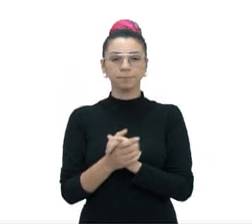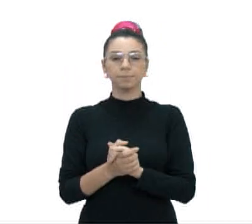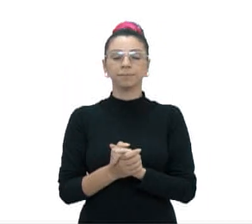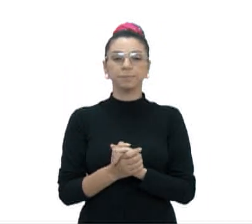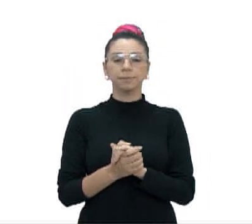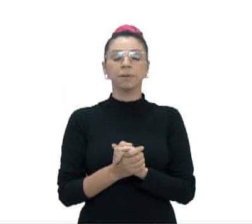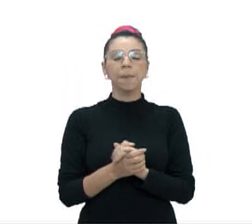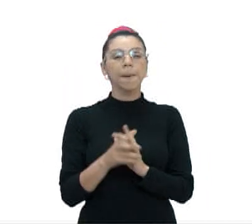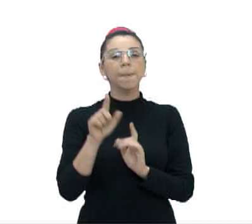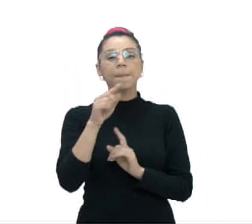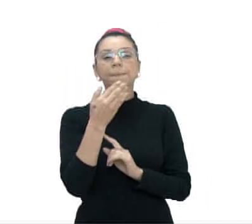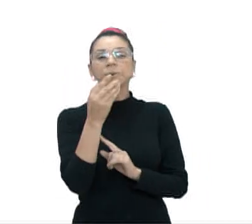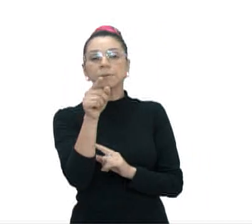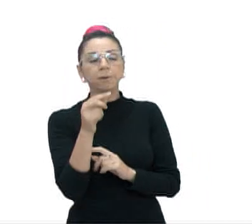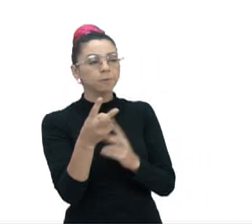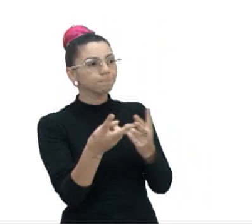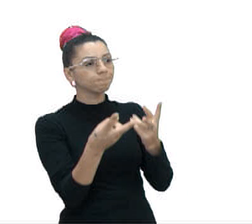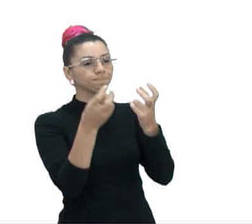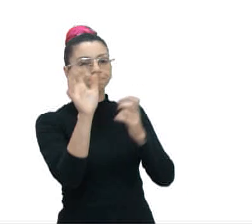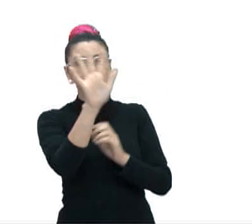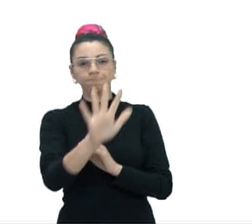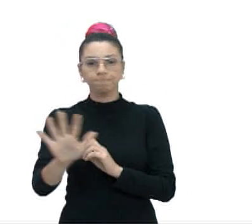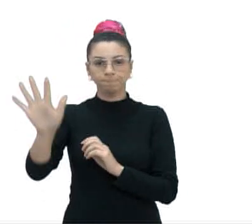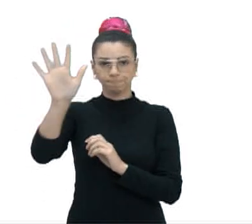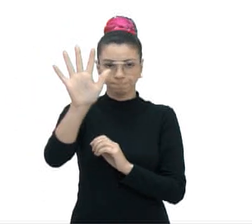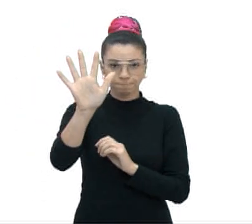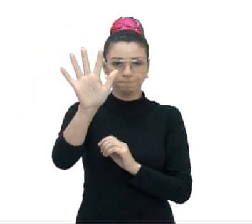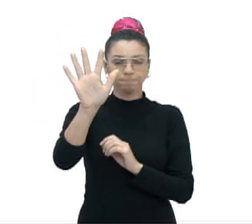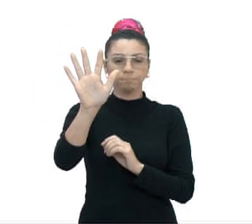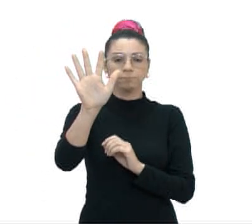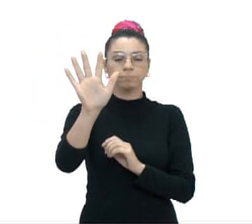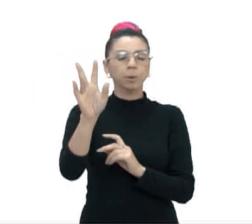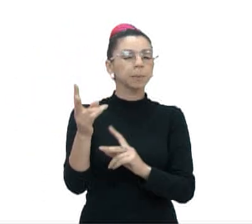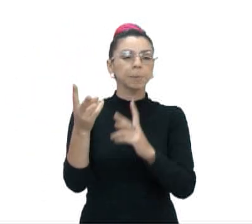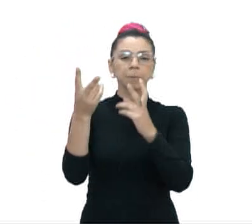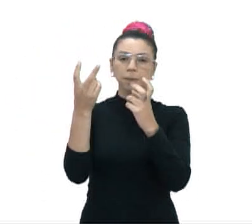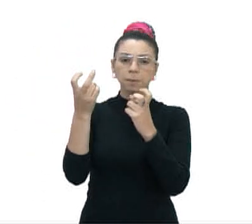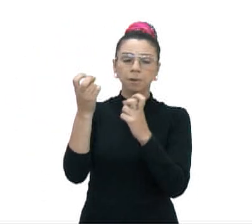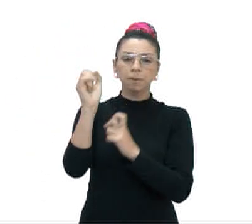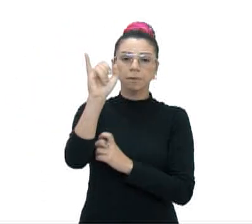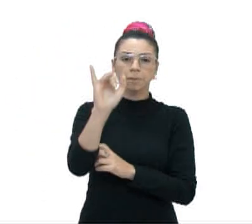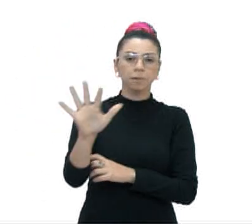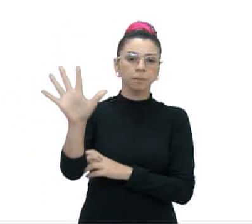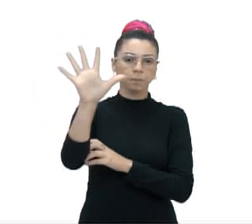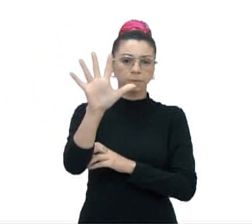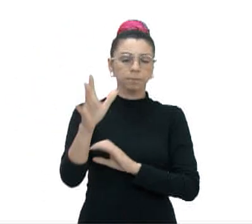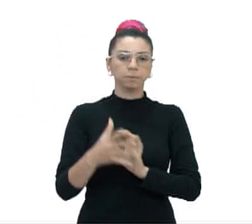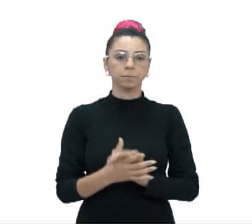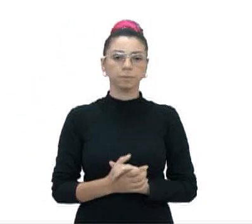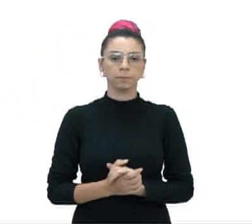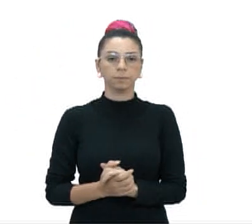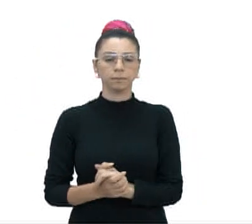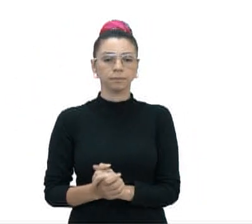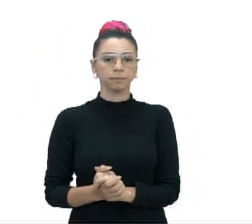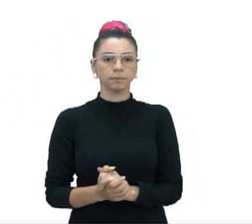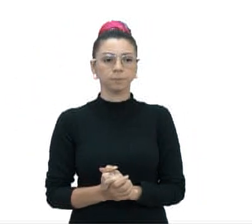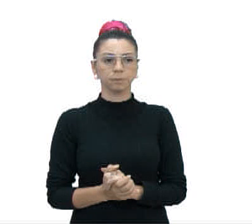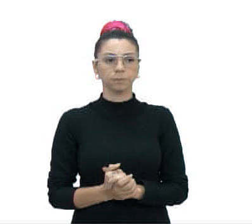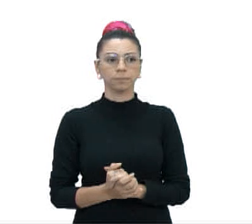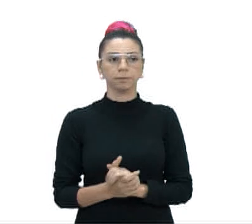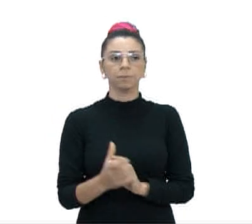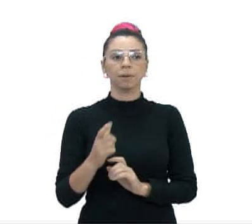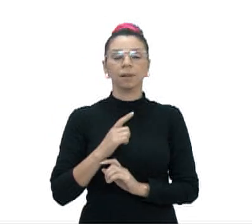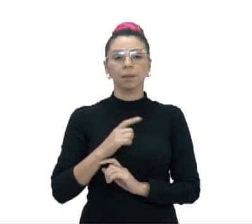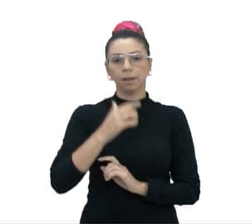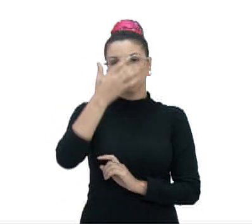vocês observarem essa imagem. Observem bem essa imagem, o que nós temos? Nós temos a atriz aqui